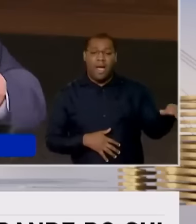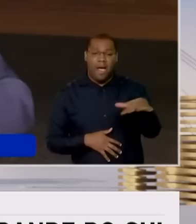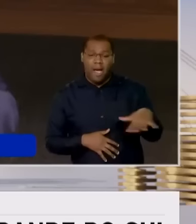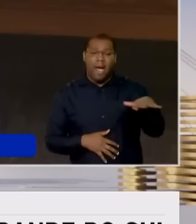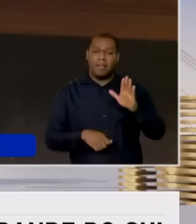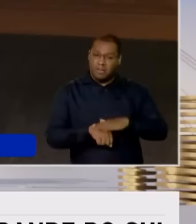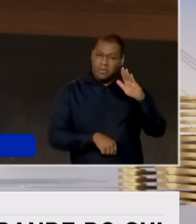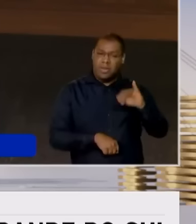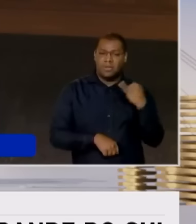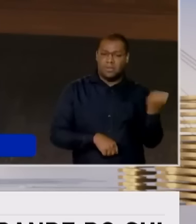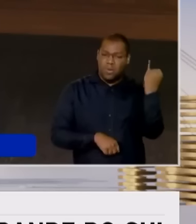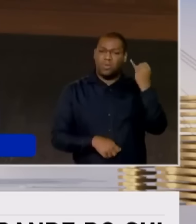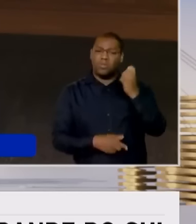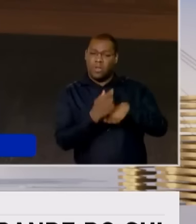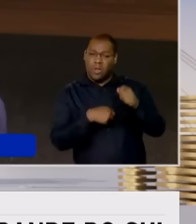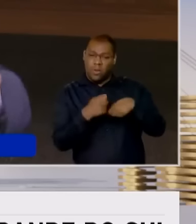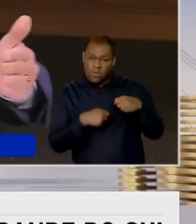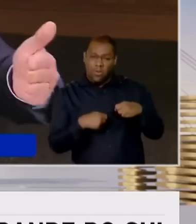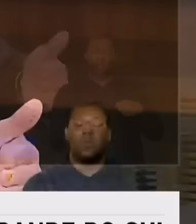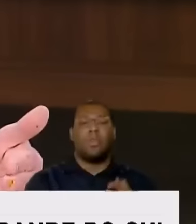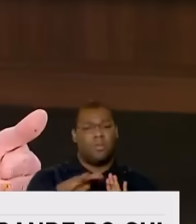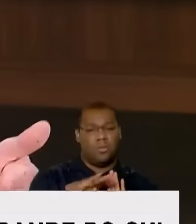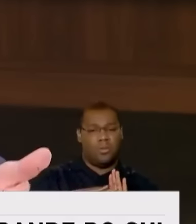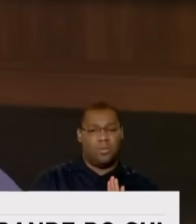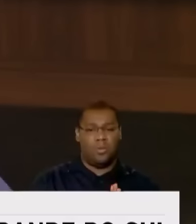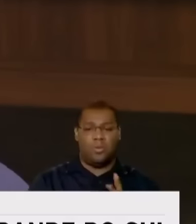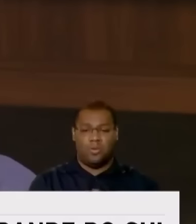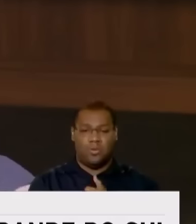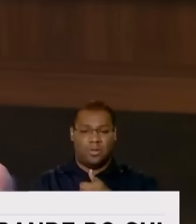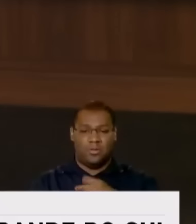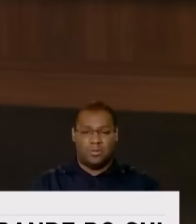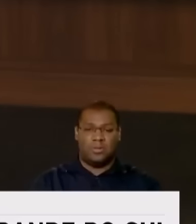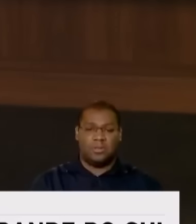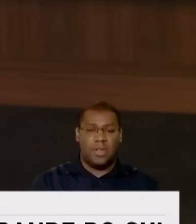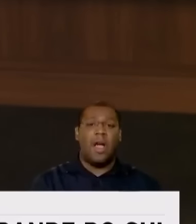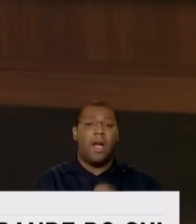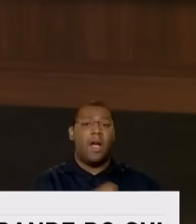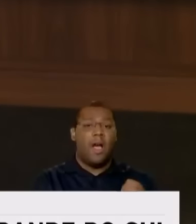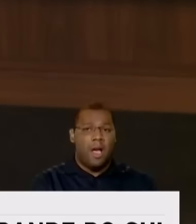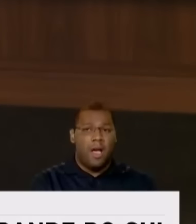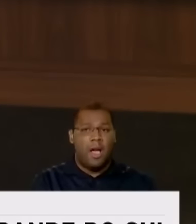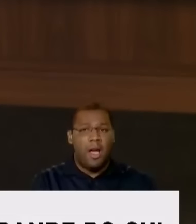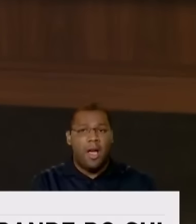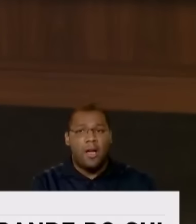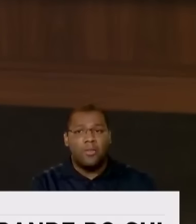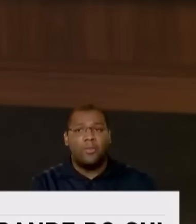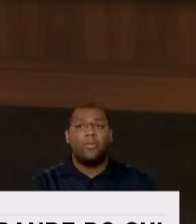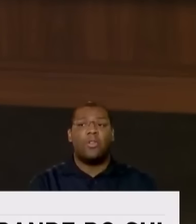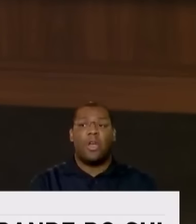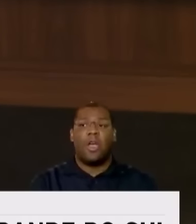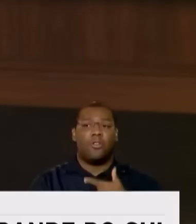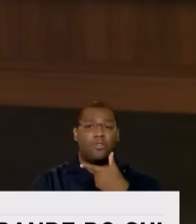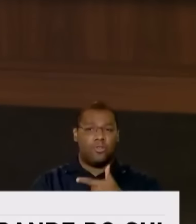pública no Rio Grande do Sul. Vamos acompanhar. Depois, no governo da Dilma de 2011 a 2015, foi feito 540 bilhões de